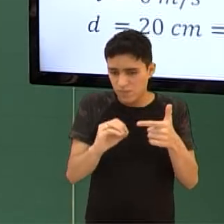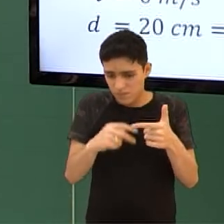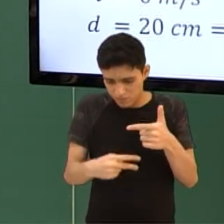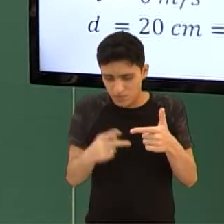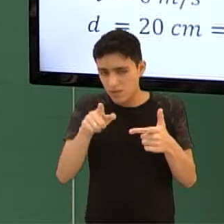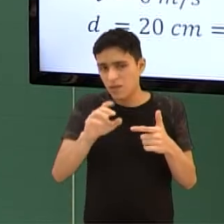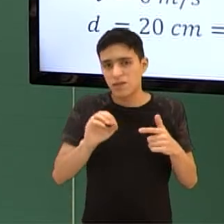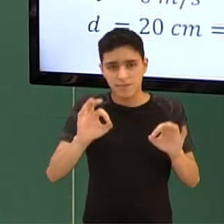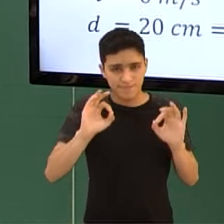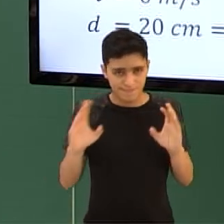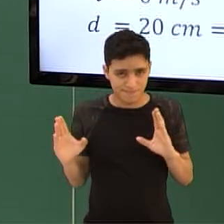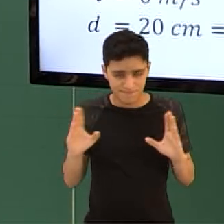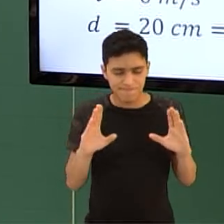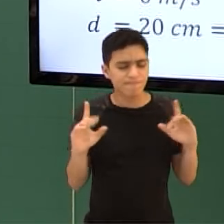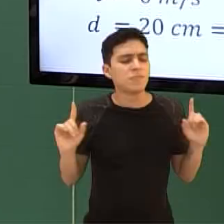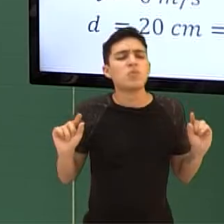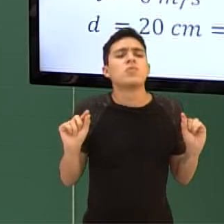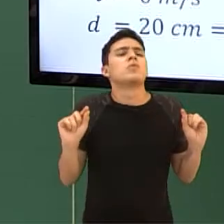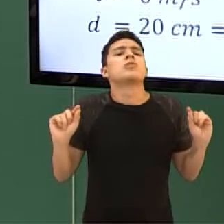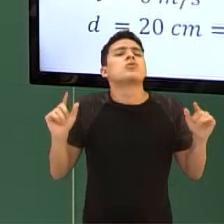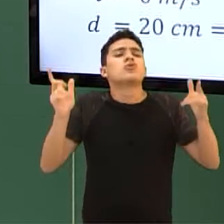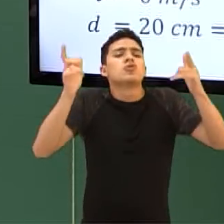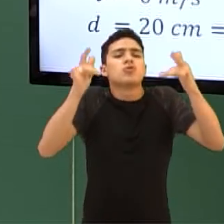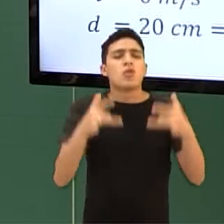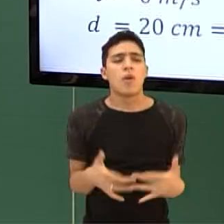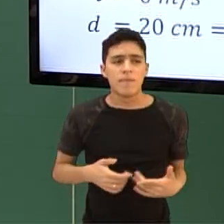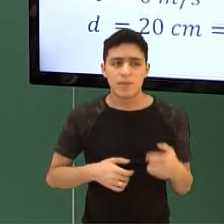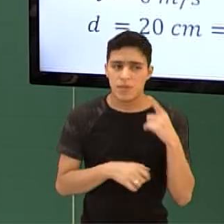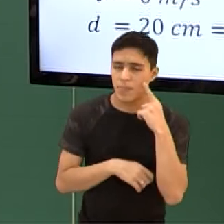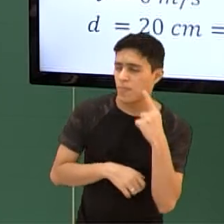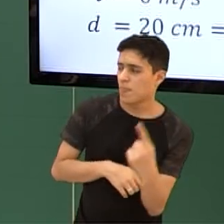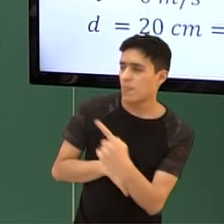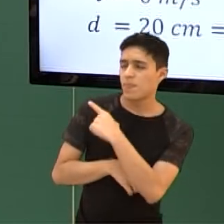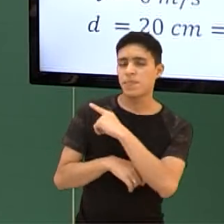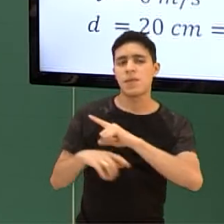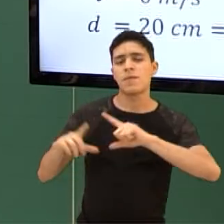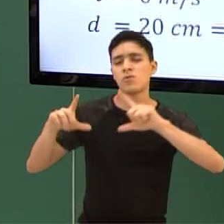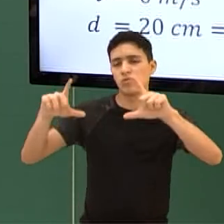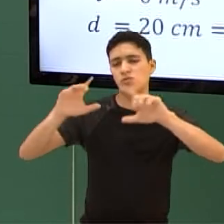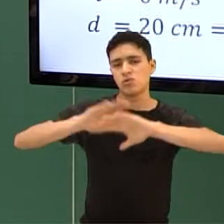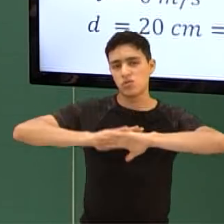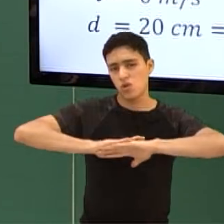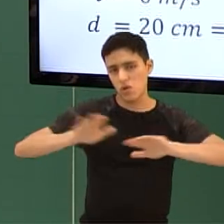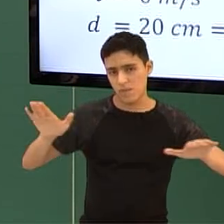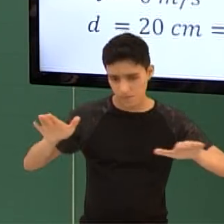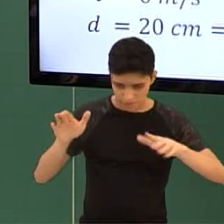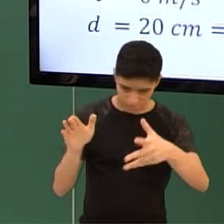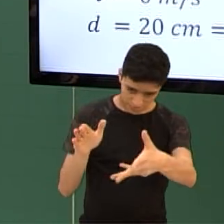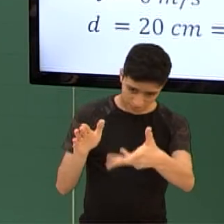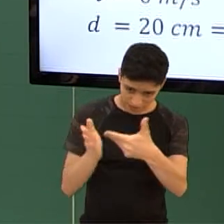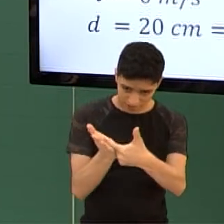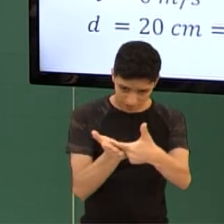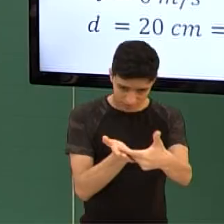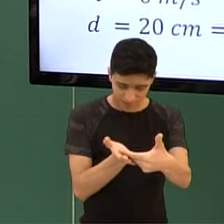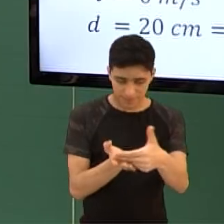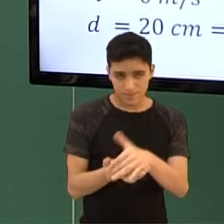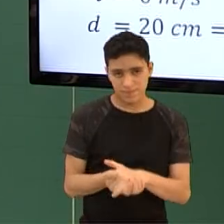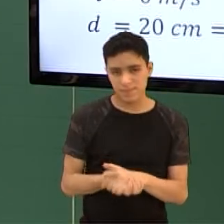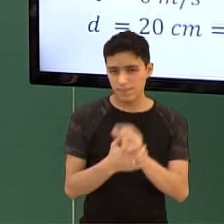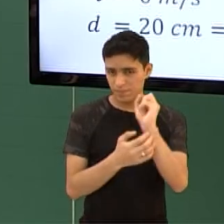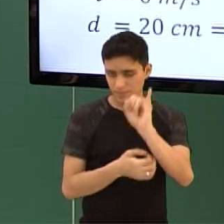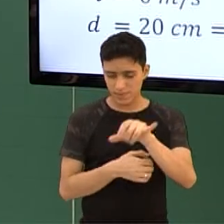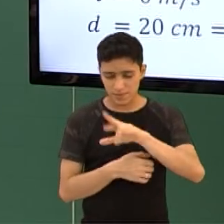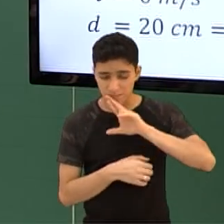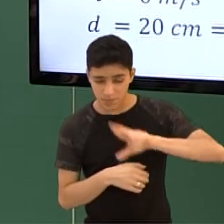acaba sendo zero. Então, o que vai me sobrar é essa resolução aqui, ó. Essa parte, né? Da velocidade inicial aqui. Então, se eu